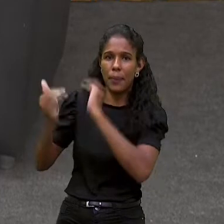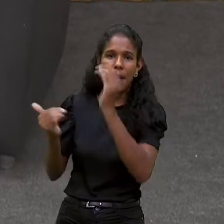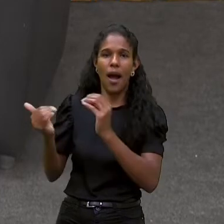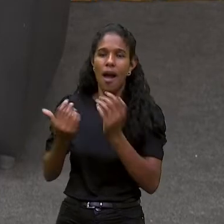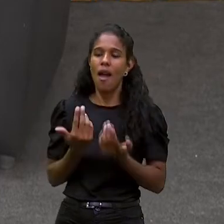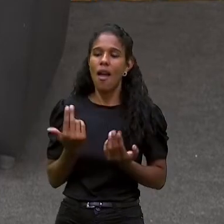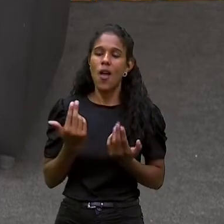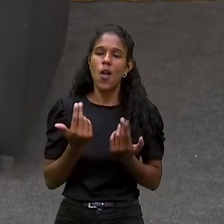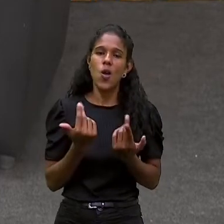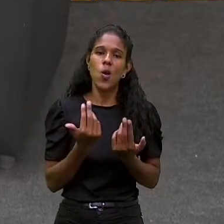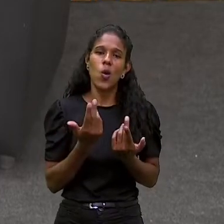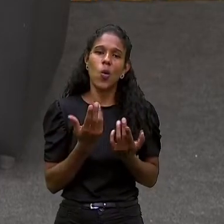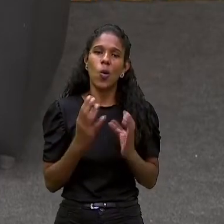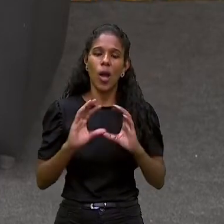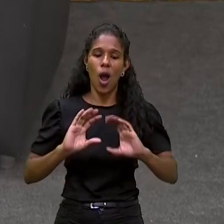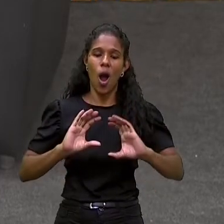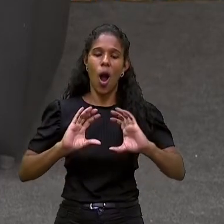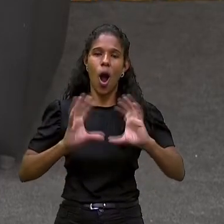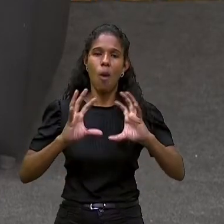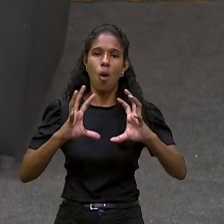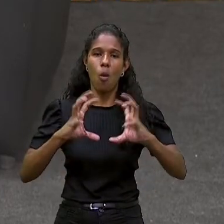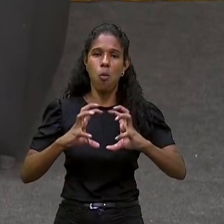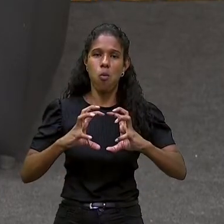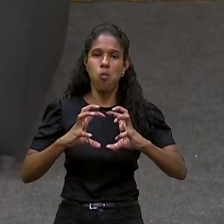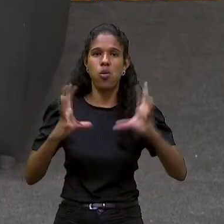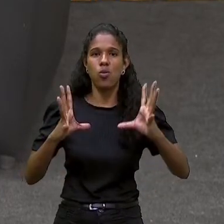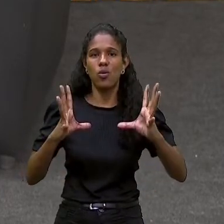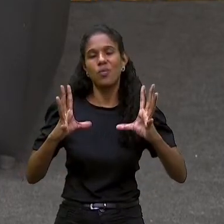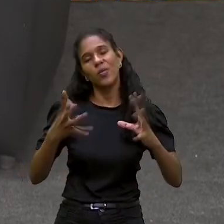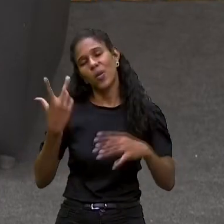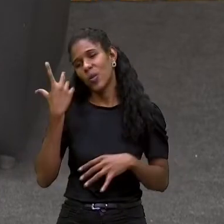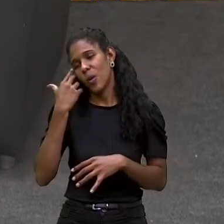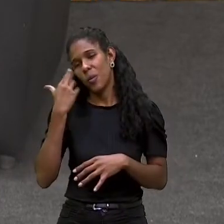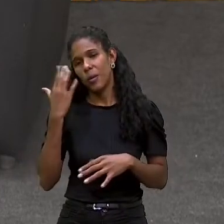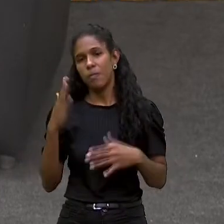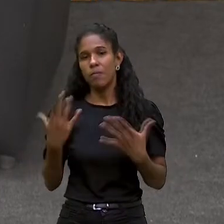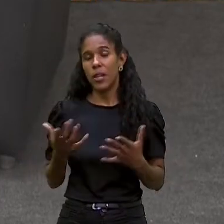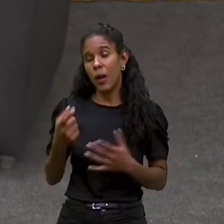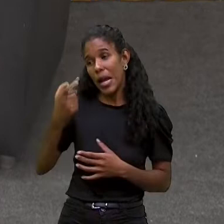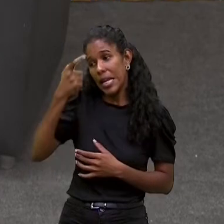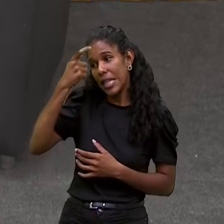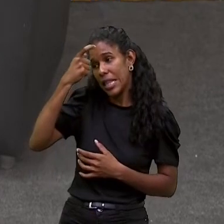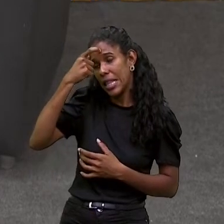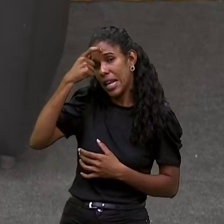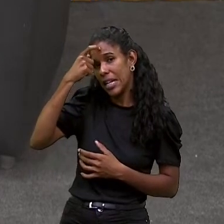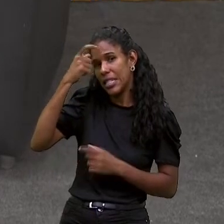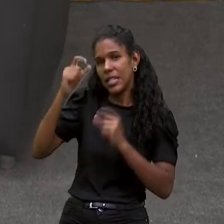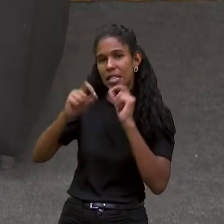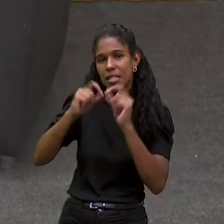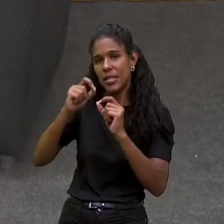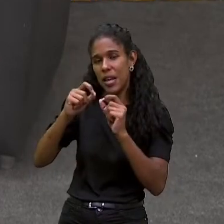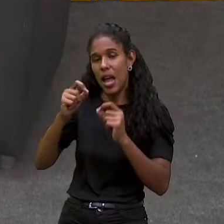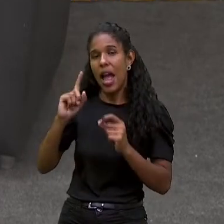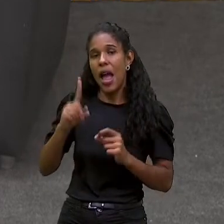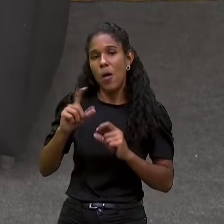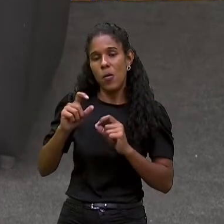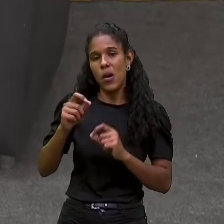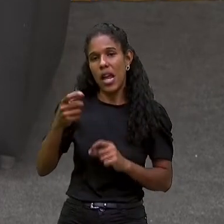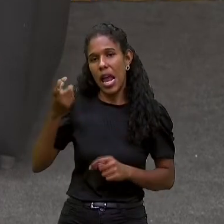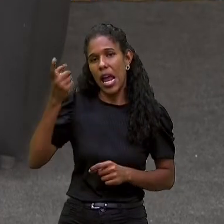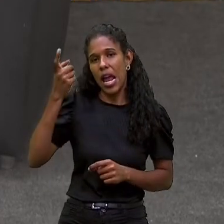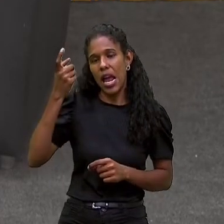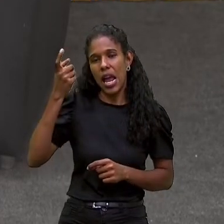inteiras de novo. Isso é inteligência emocional. Até que ponto, então, respondendo a sua pergunta, a inteligência emocional depende da